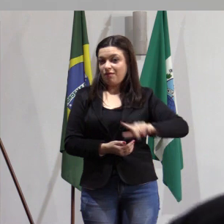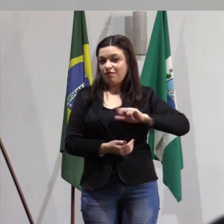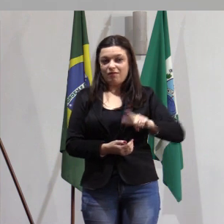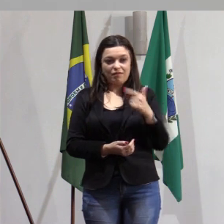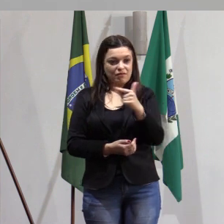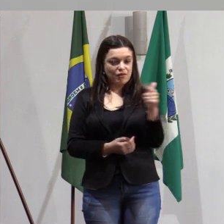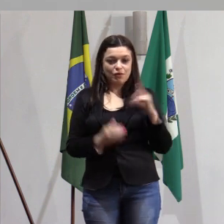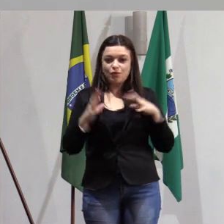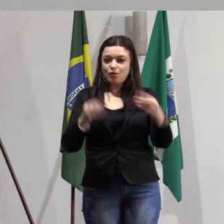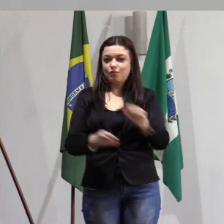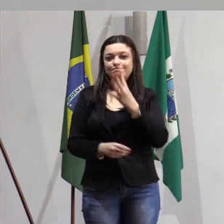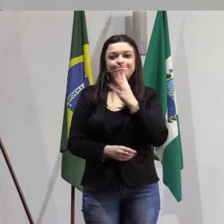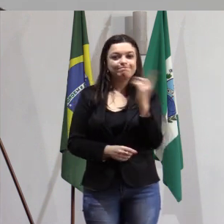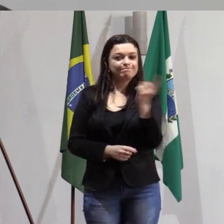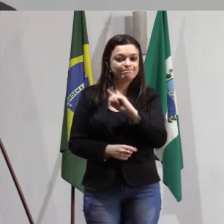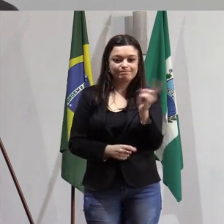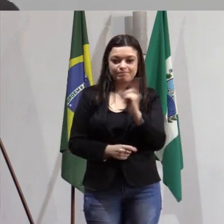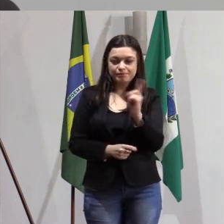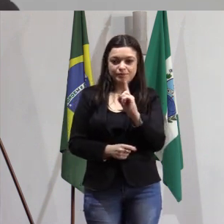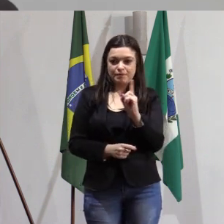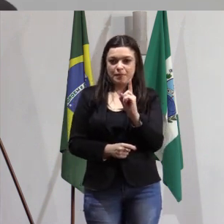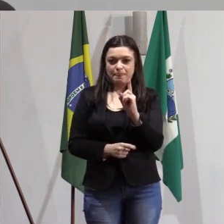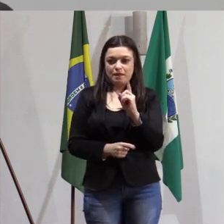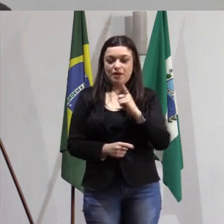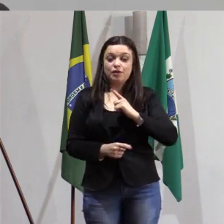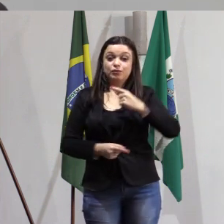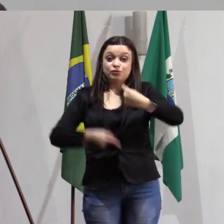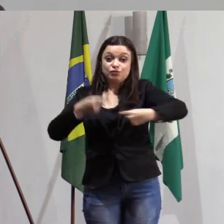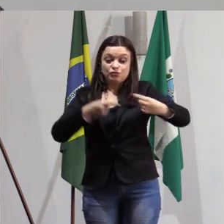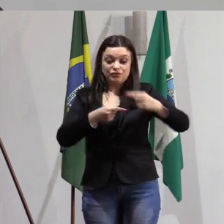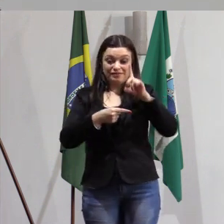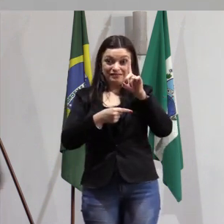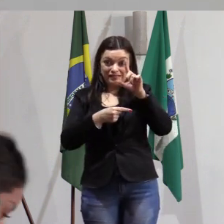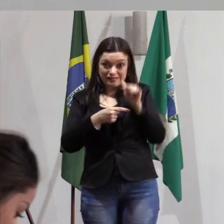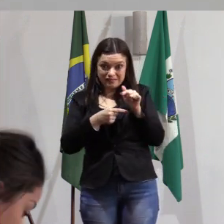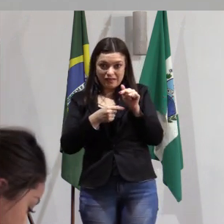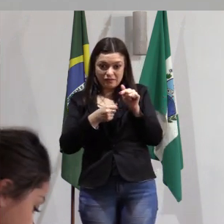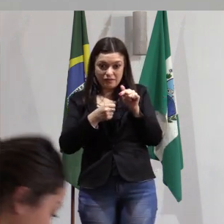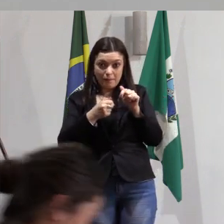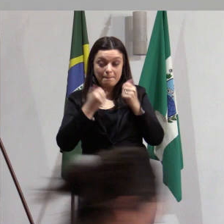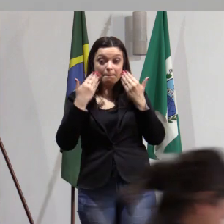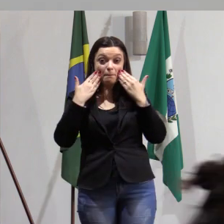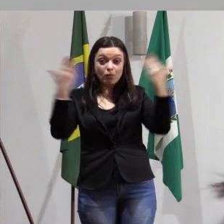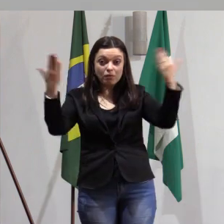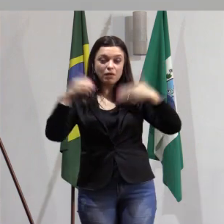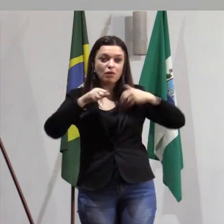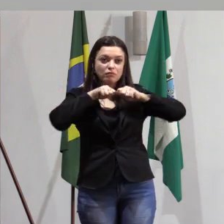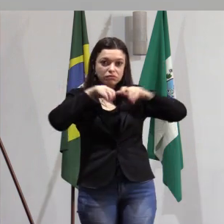divulgação pública no dia 17. Isso é inédito.